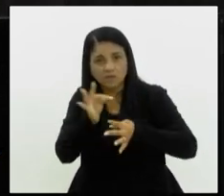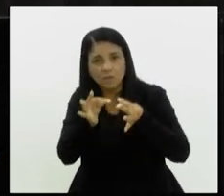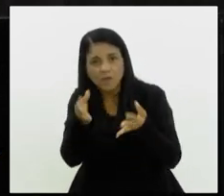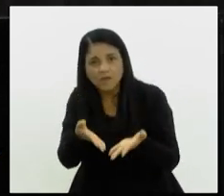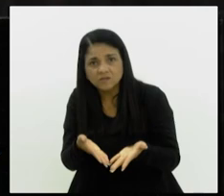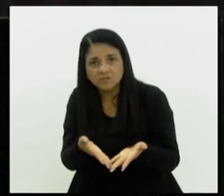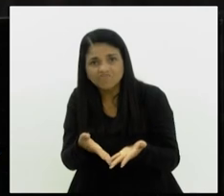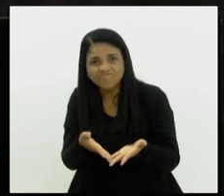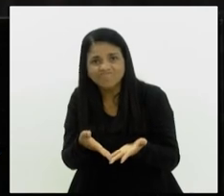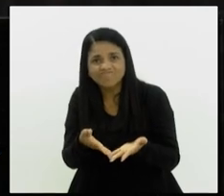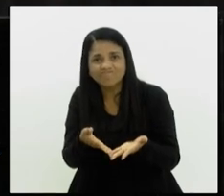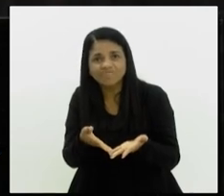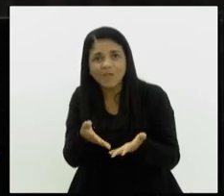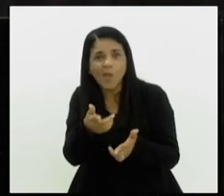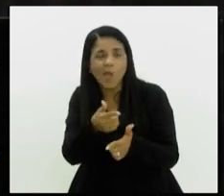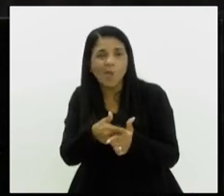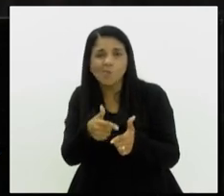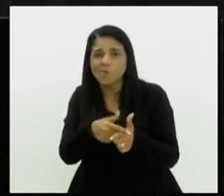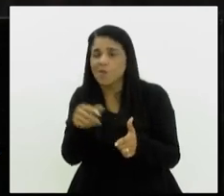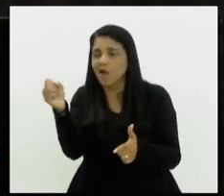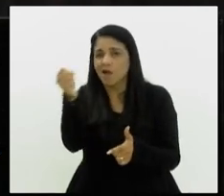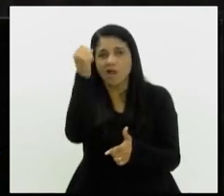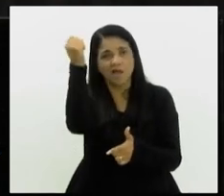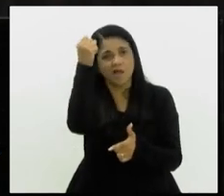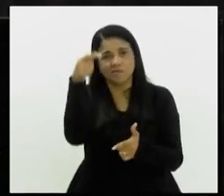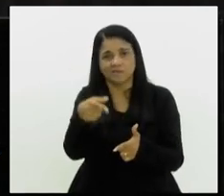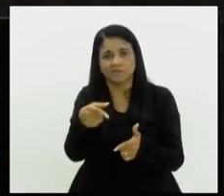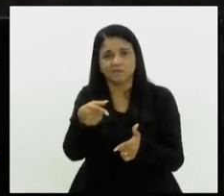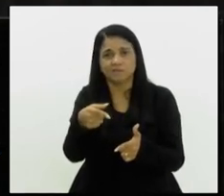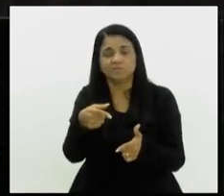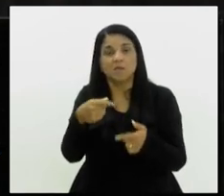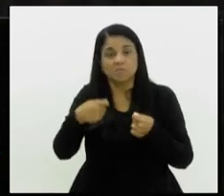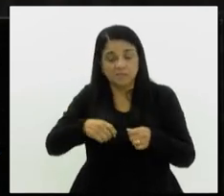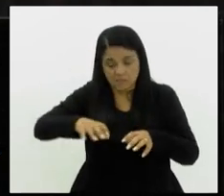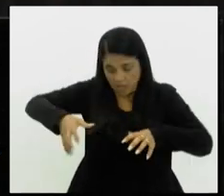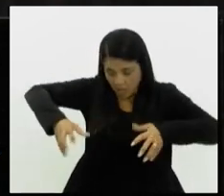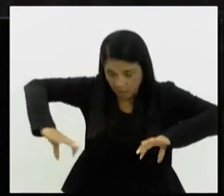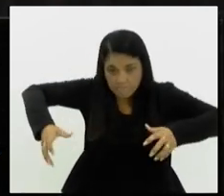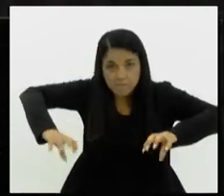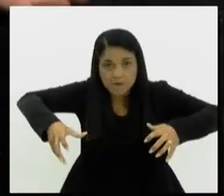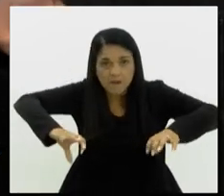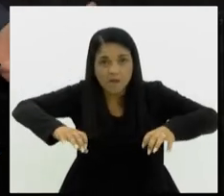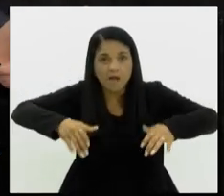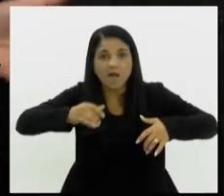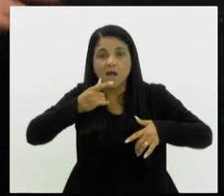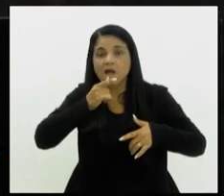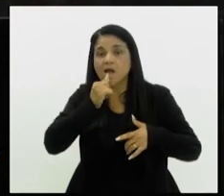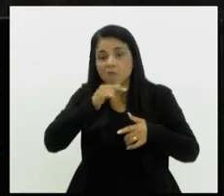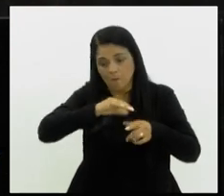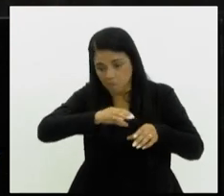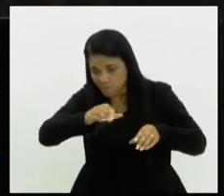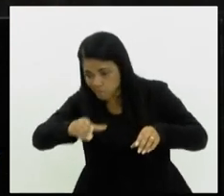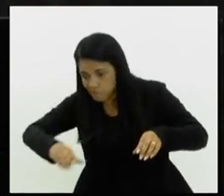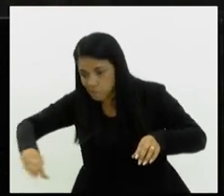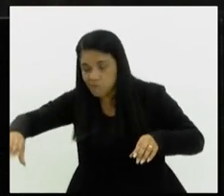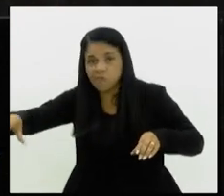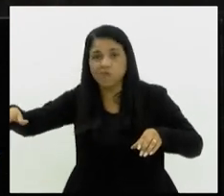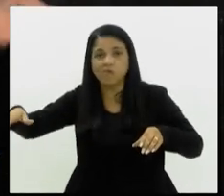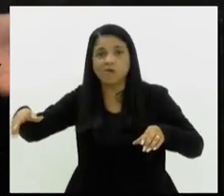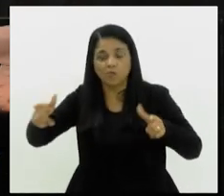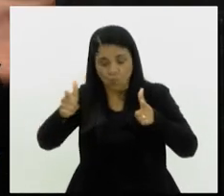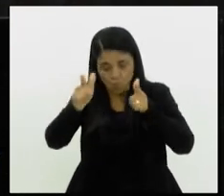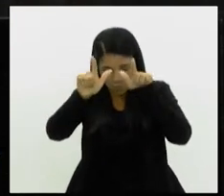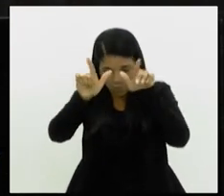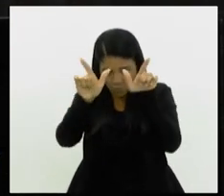tratamento, o problema é gravíssimo, porque você tem que abrir as comportas, fazer a água passar, praticamente